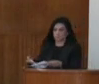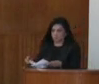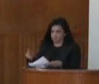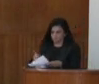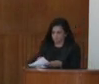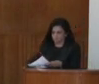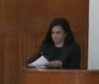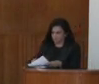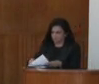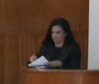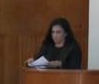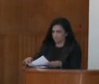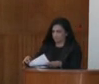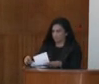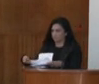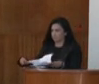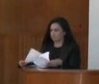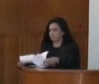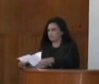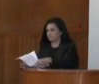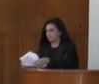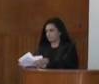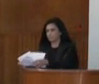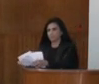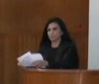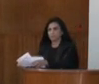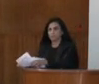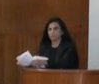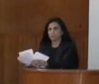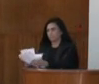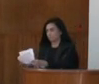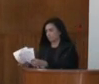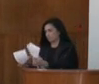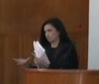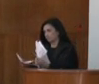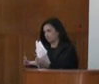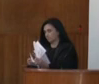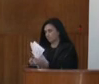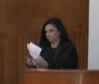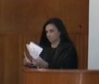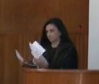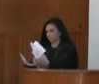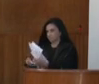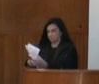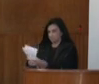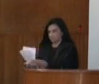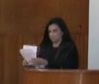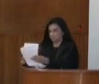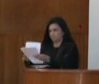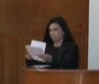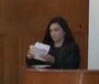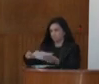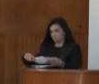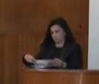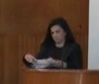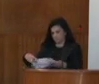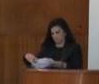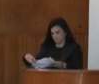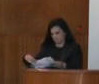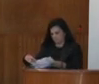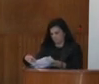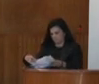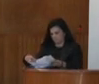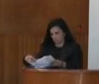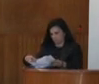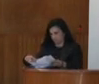grisalhos, 52 anos. Estou usando um terno preto, uma camisa social branca.